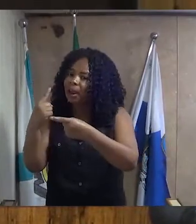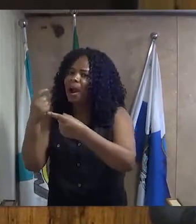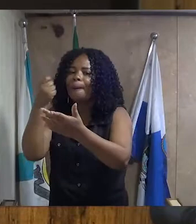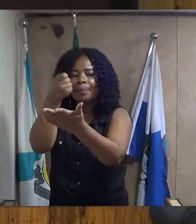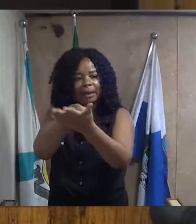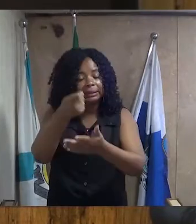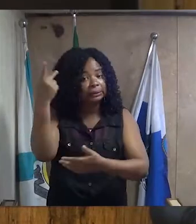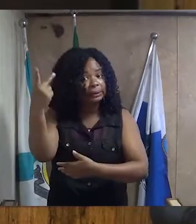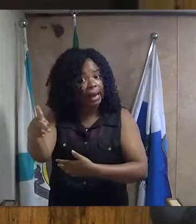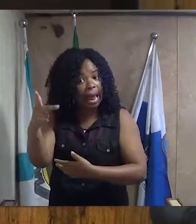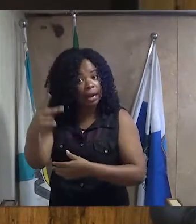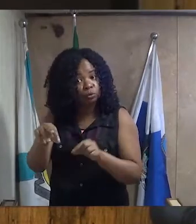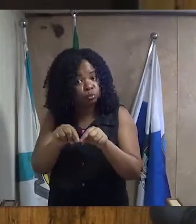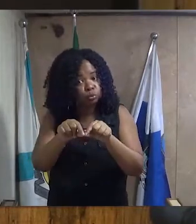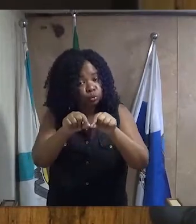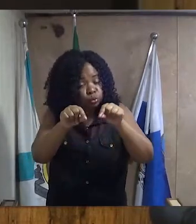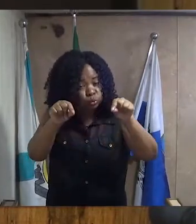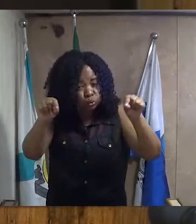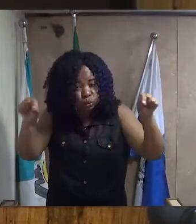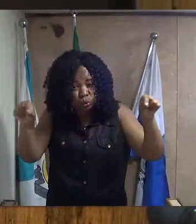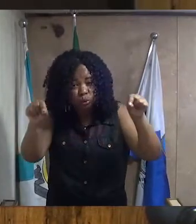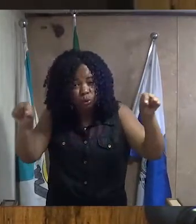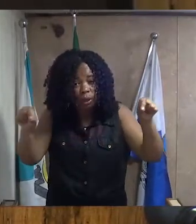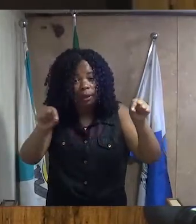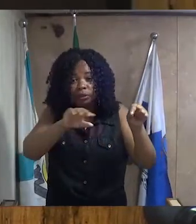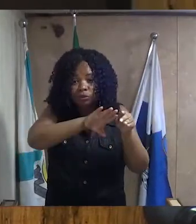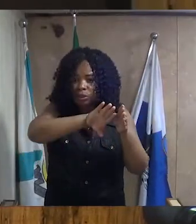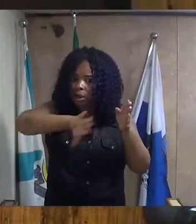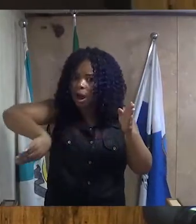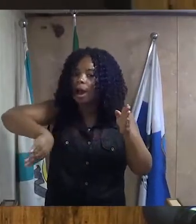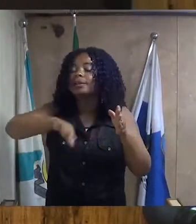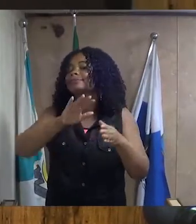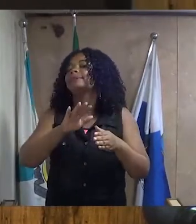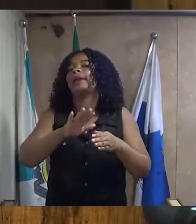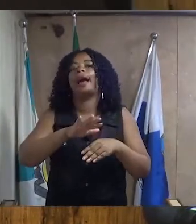obrigação dela, os fios que muitas das vezes